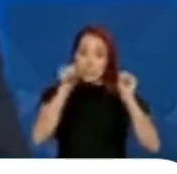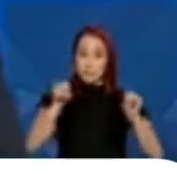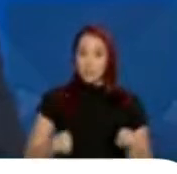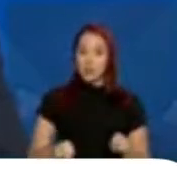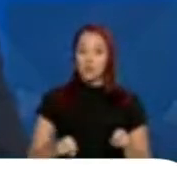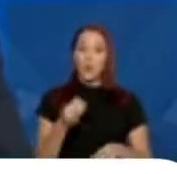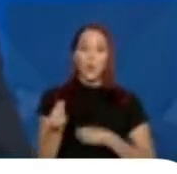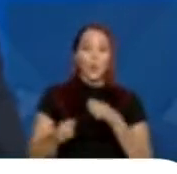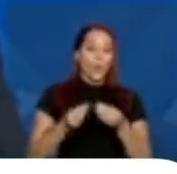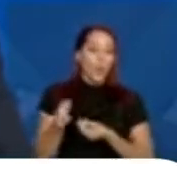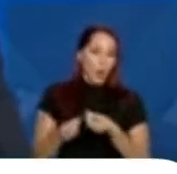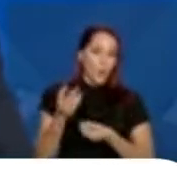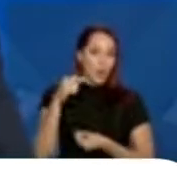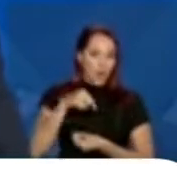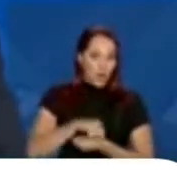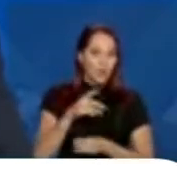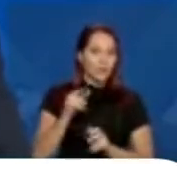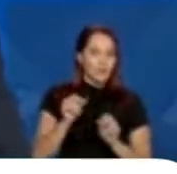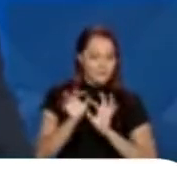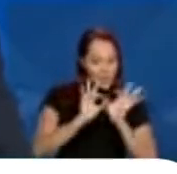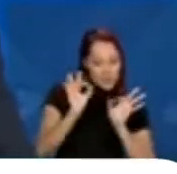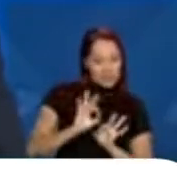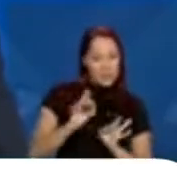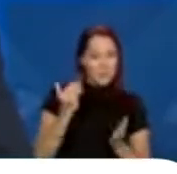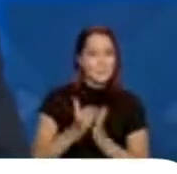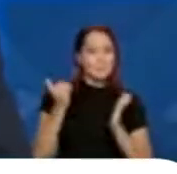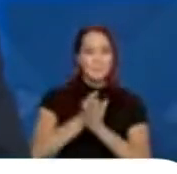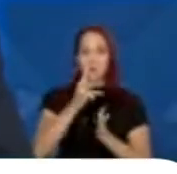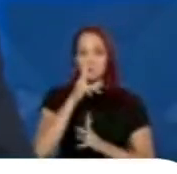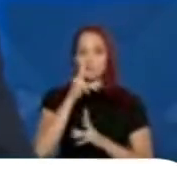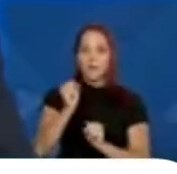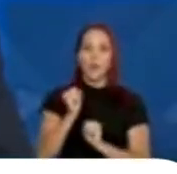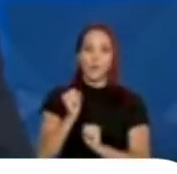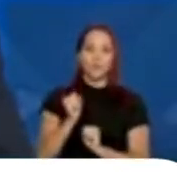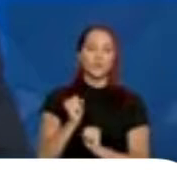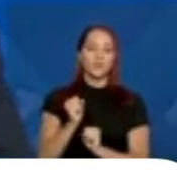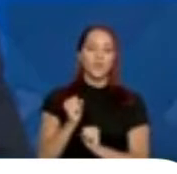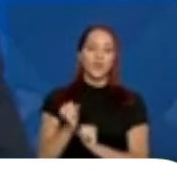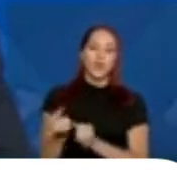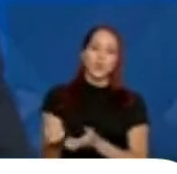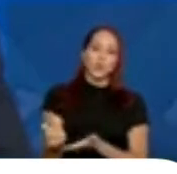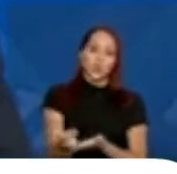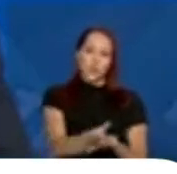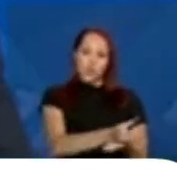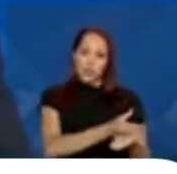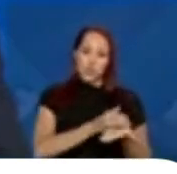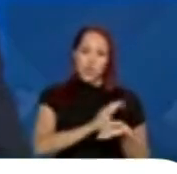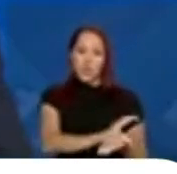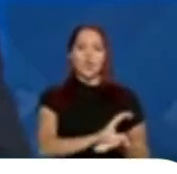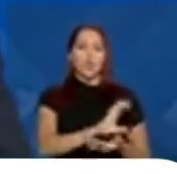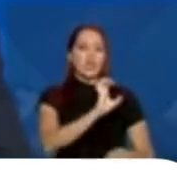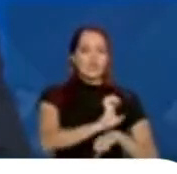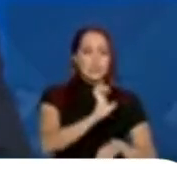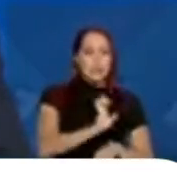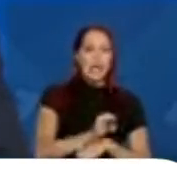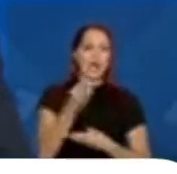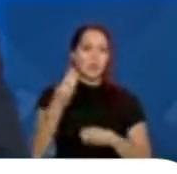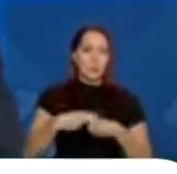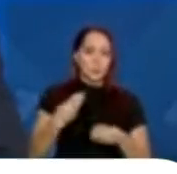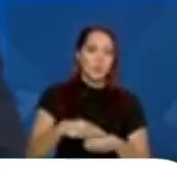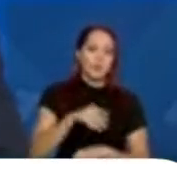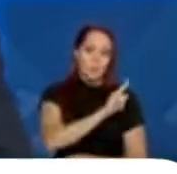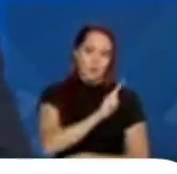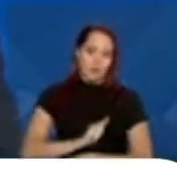sendo robustecido e vem sendo robustecido por recursos do Estado, do município e do governo